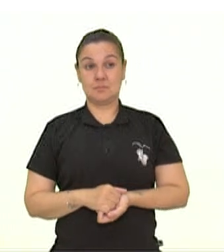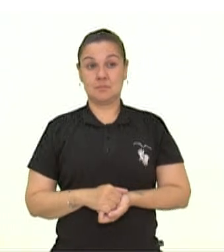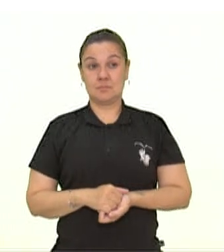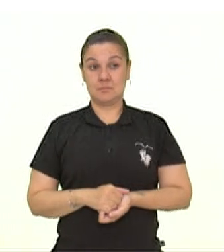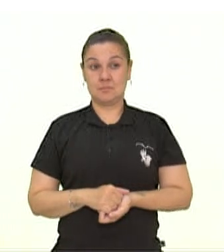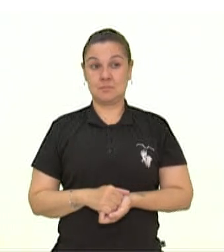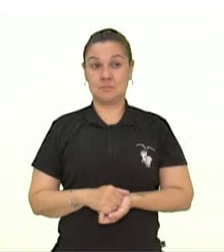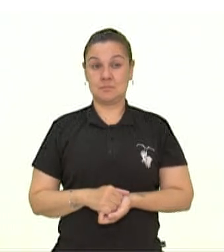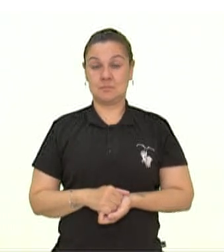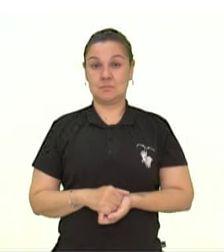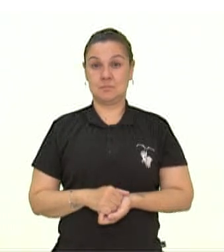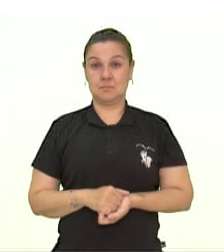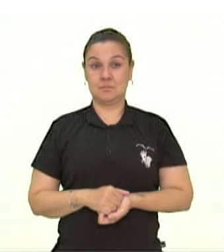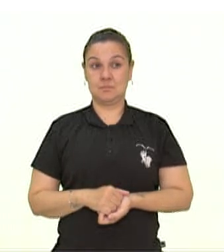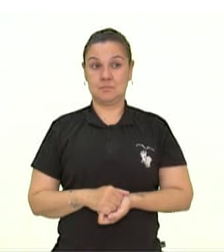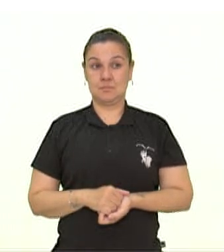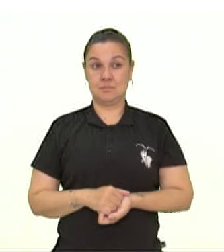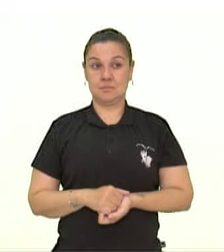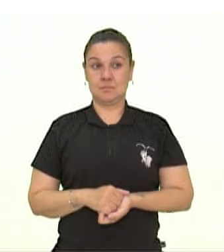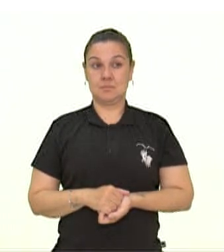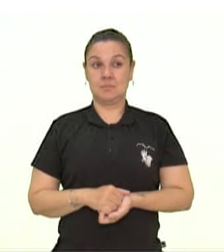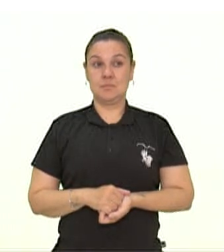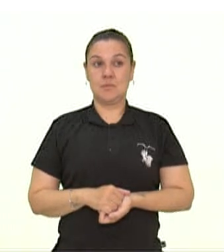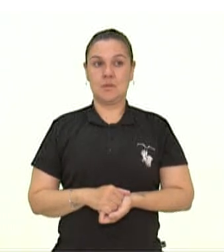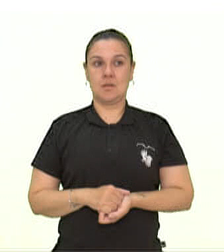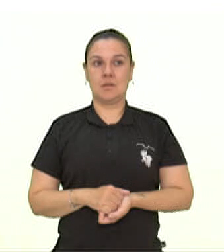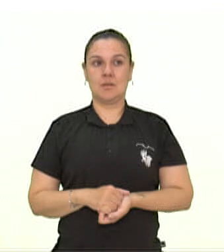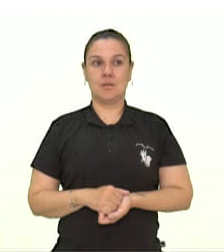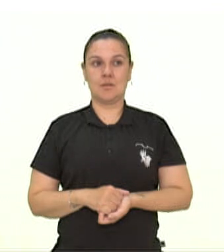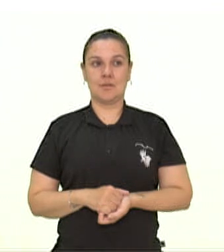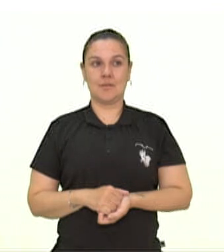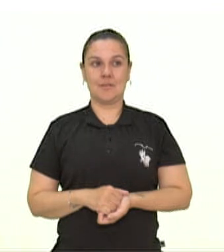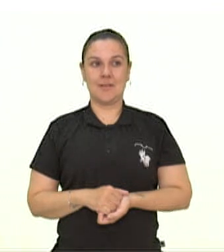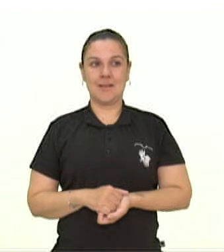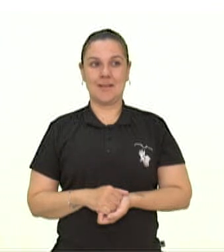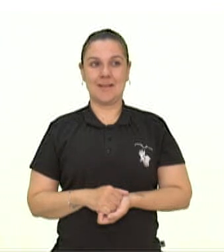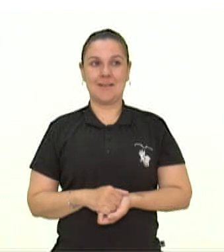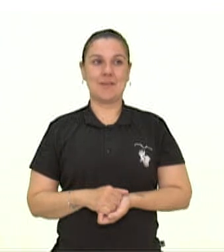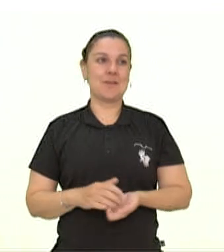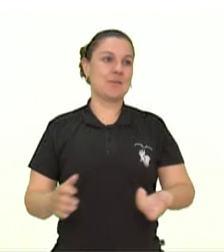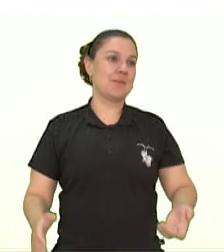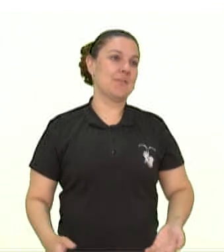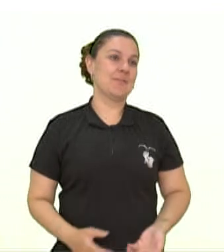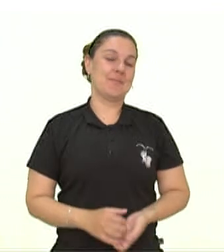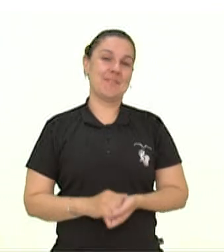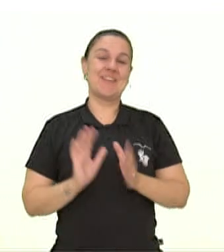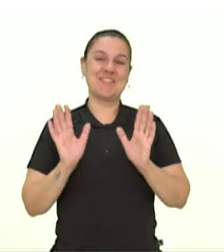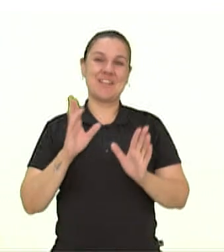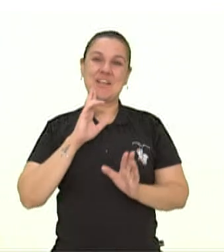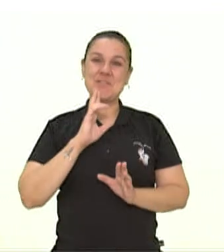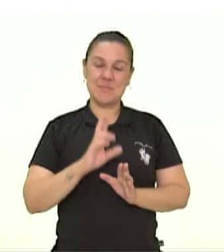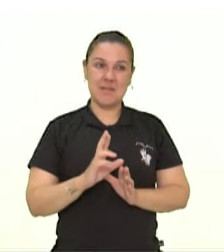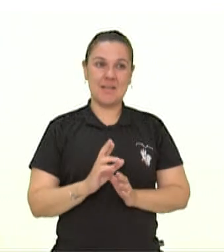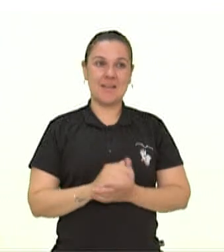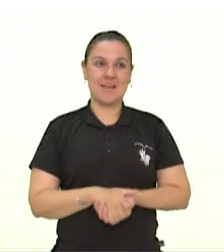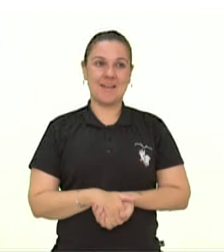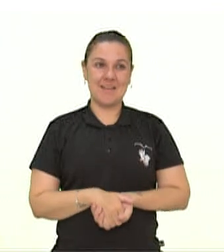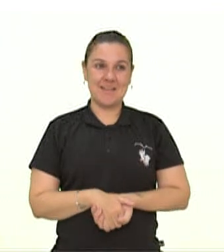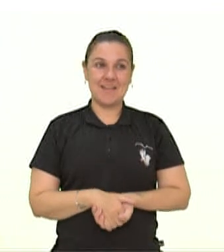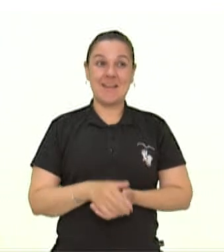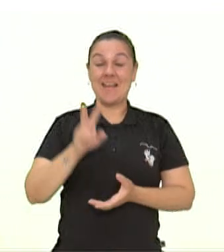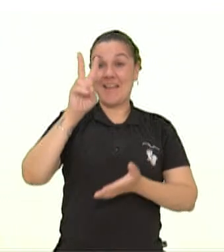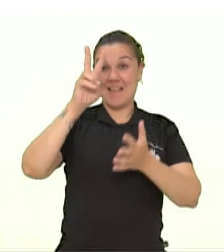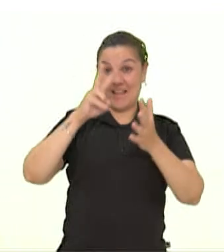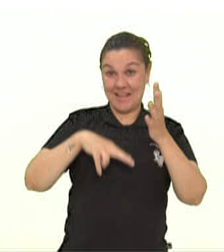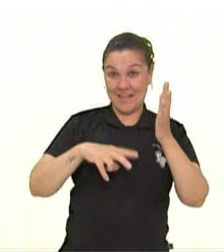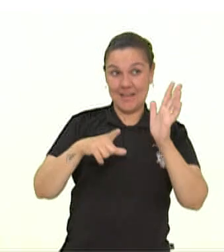que lambda aumenta quando a temperatura diminui. Opa, já resolvi para você, já resolvi para você. Pessoal, lê esse exercício,